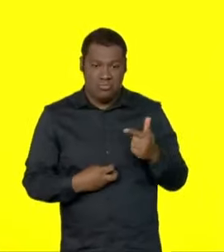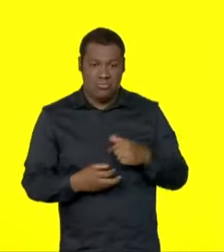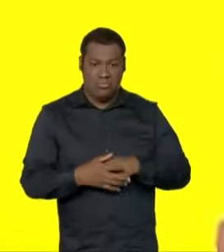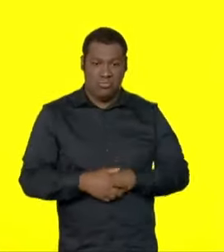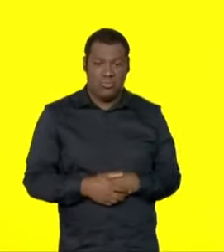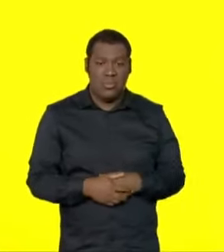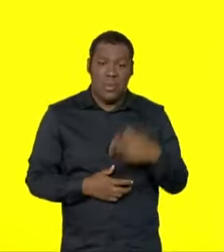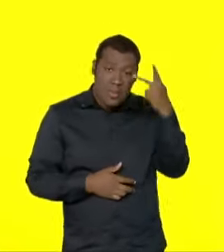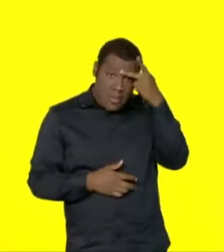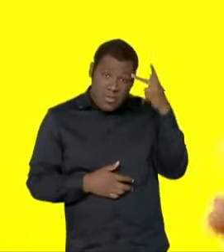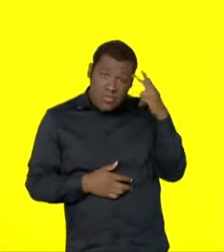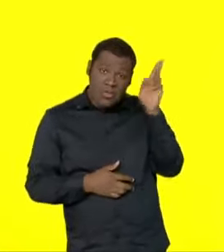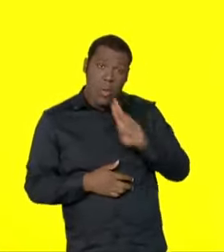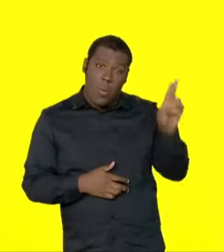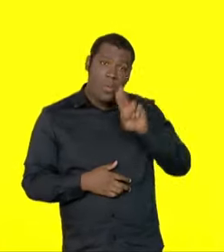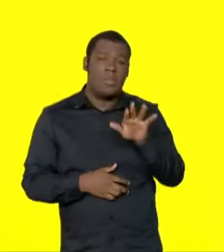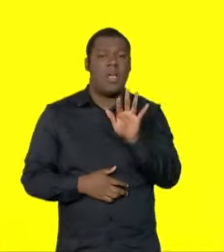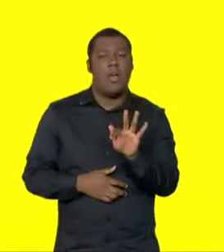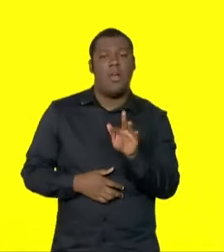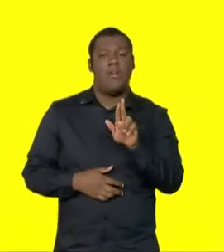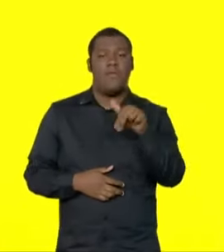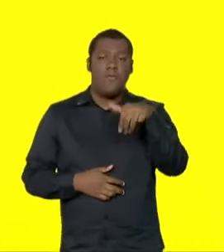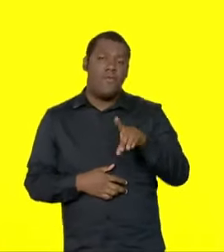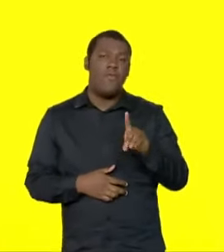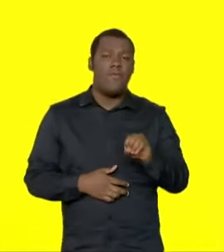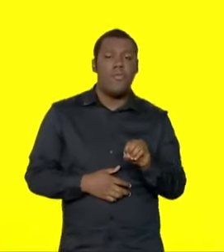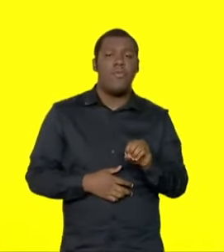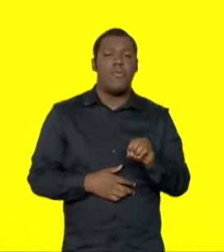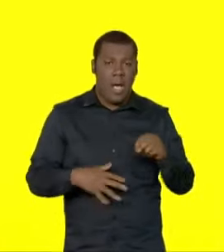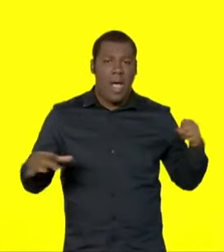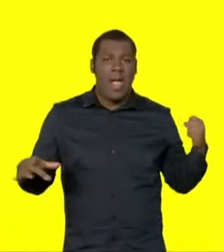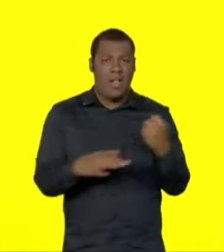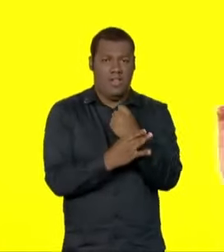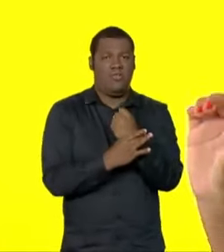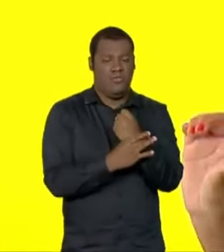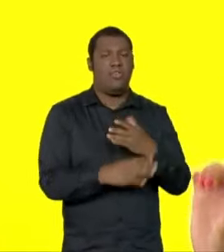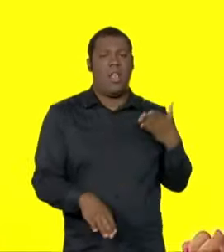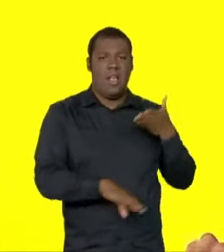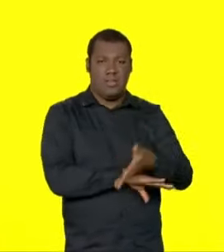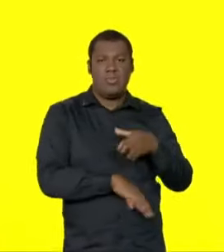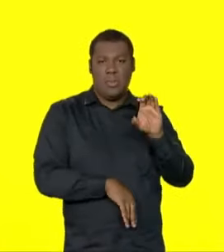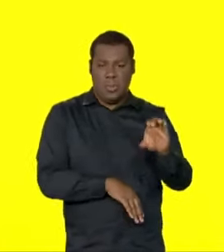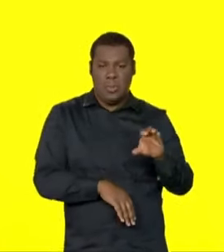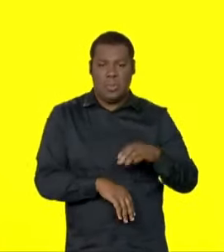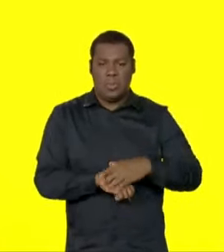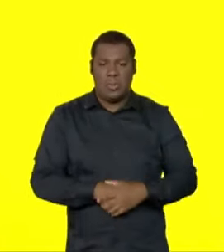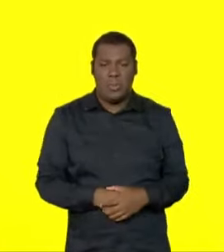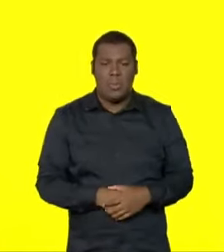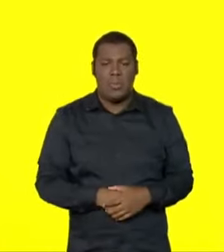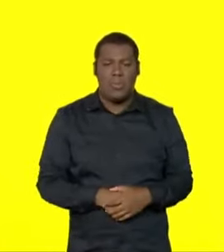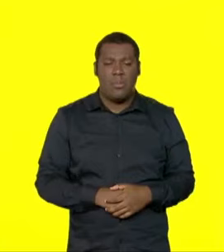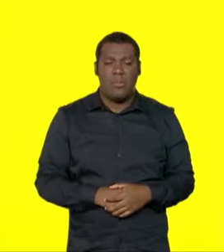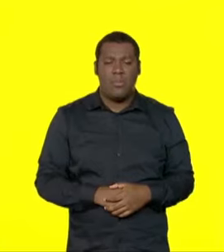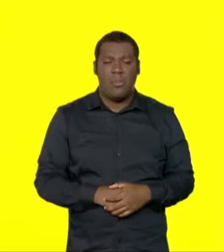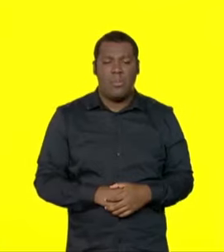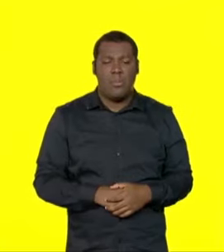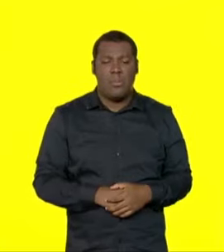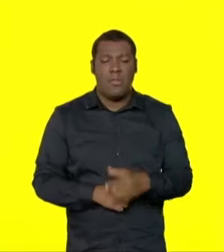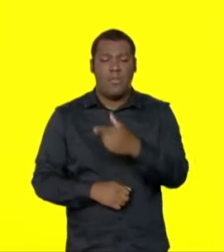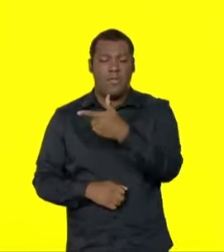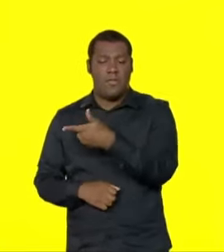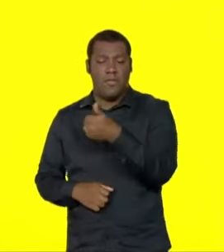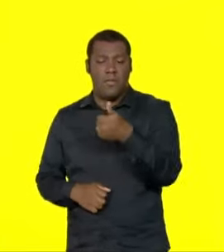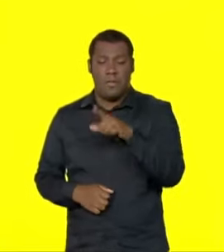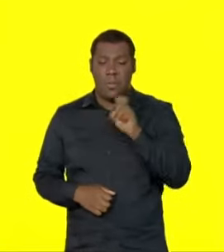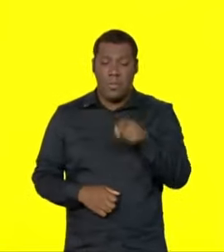à utilização do fundo, o que garante crédito ainda mais baixo. Operações até R$